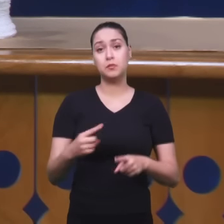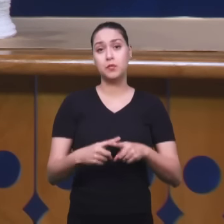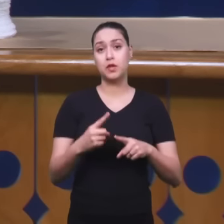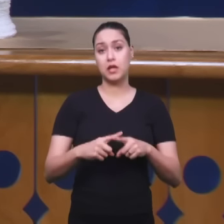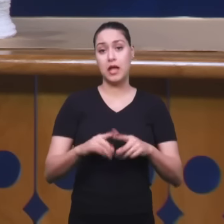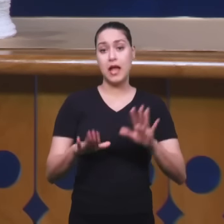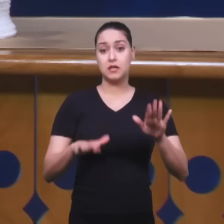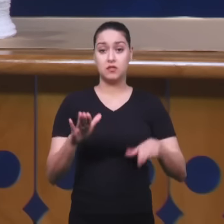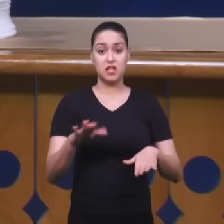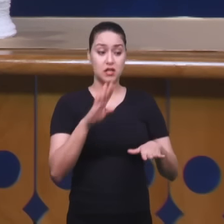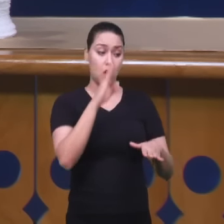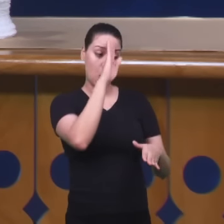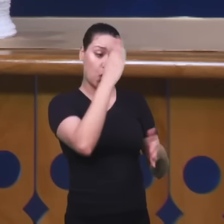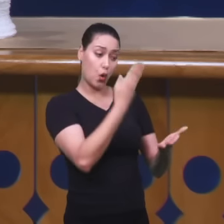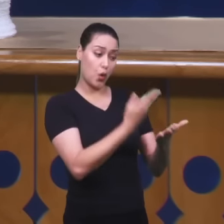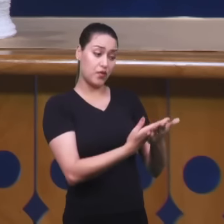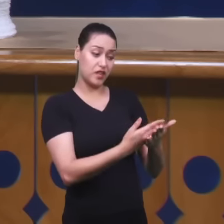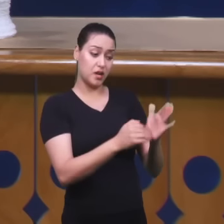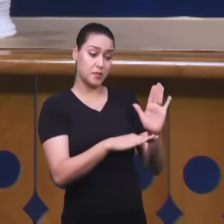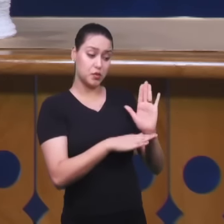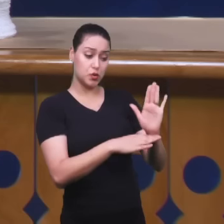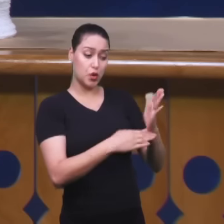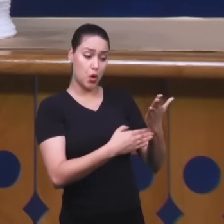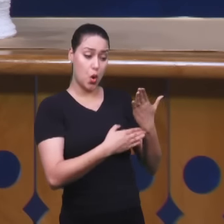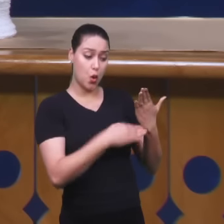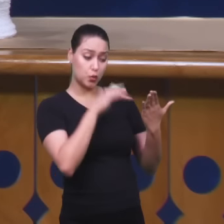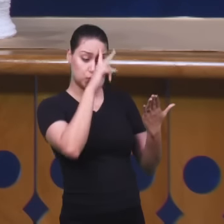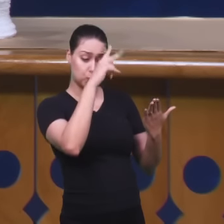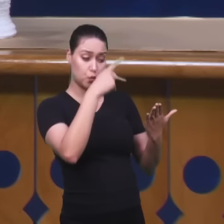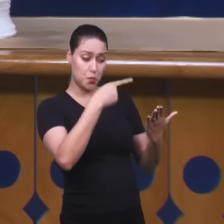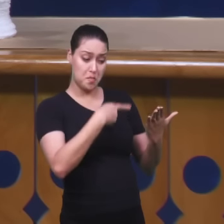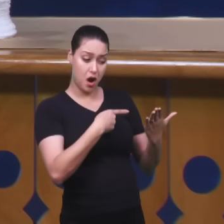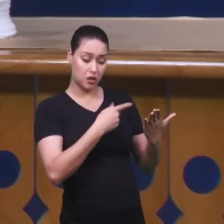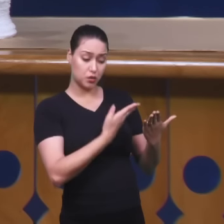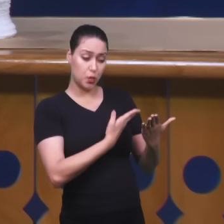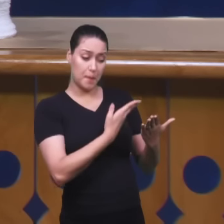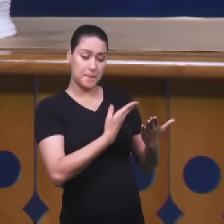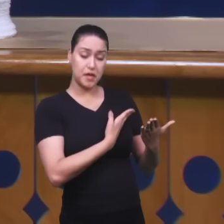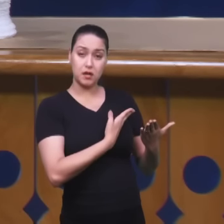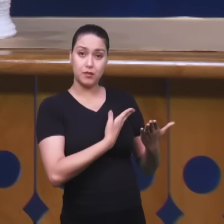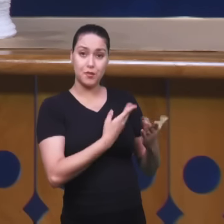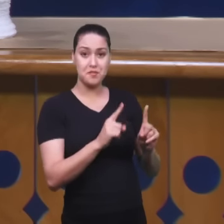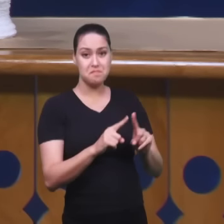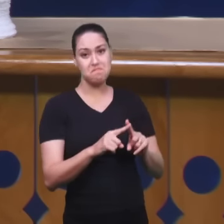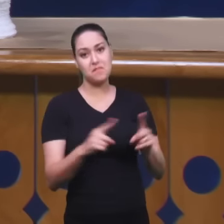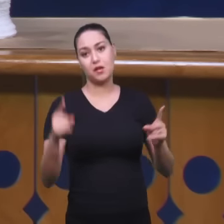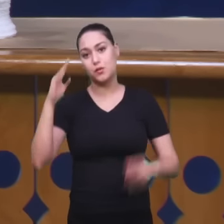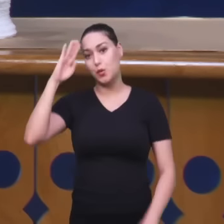A nossa confiança Numa ajuda humana Mas vão É o socorro do homem Mas conosco Está o braço forte Do Senhor